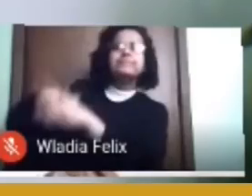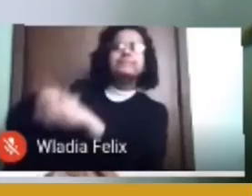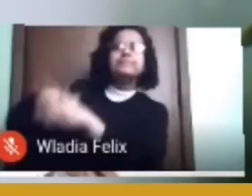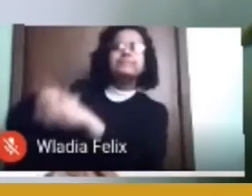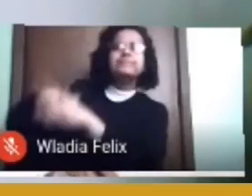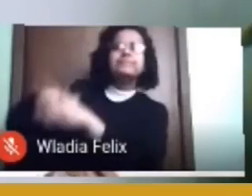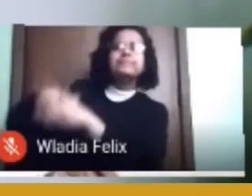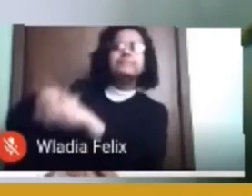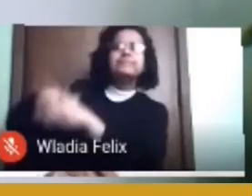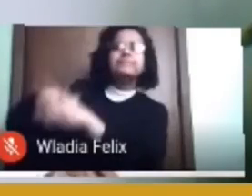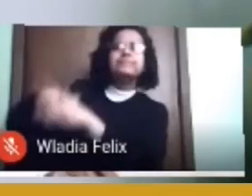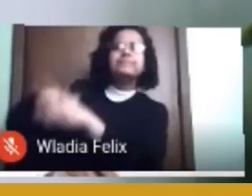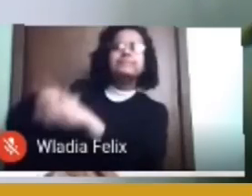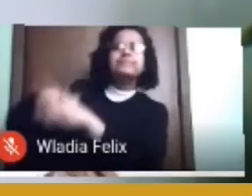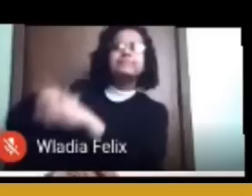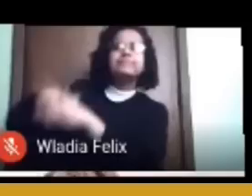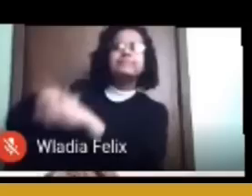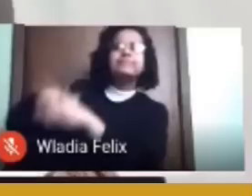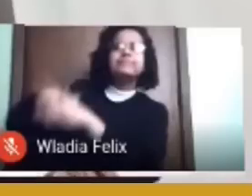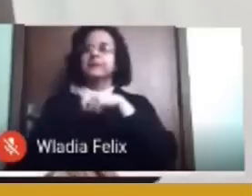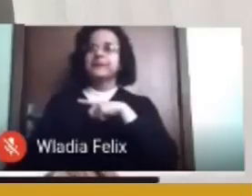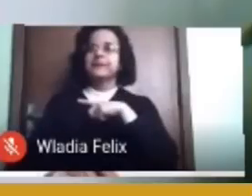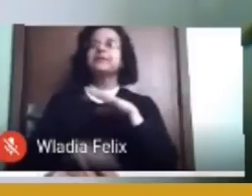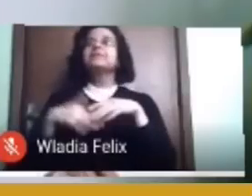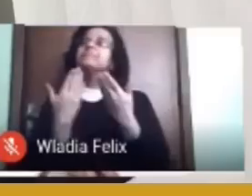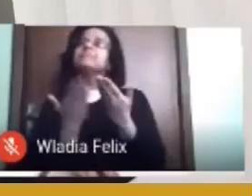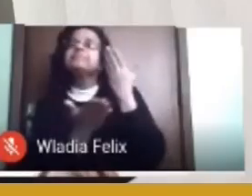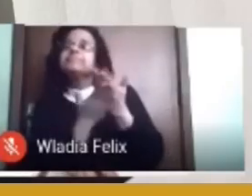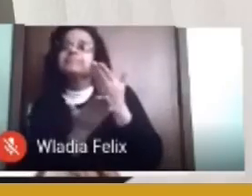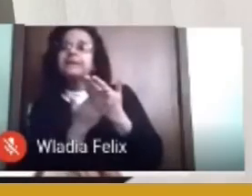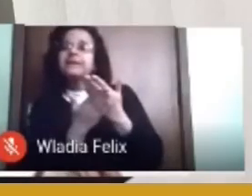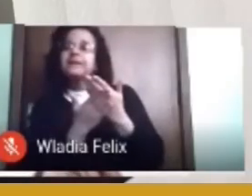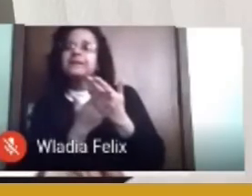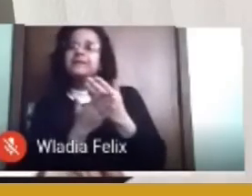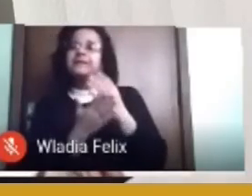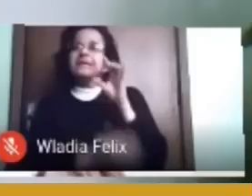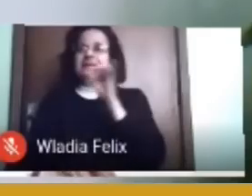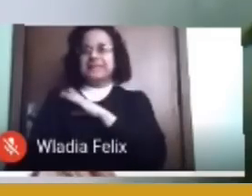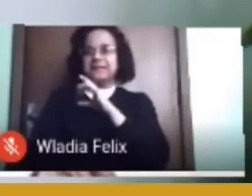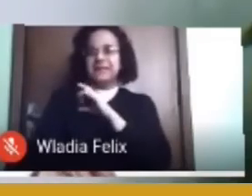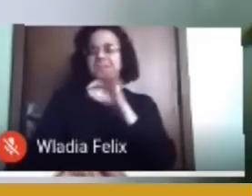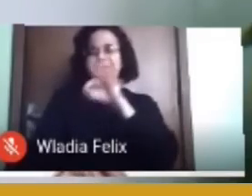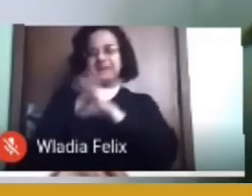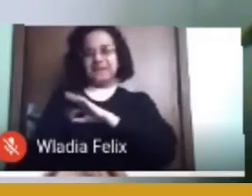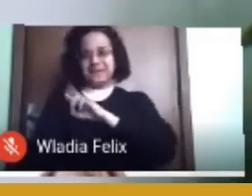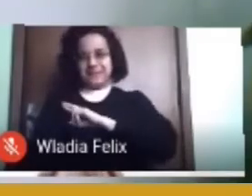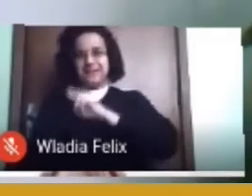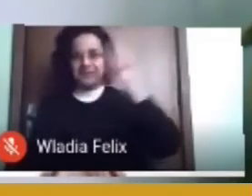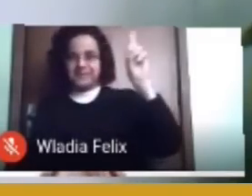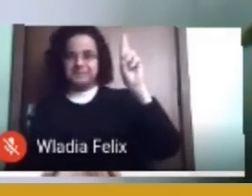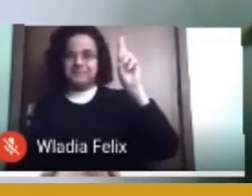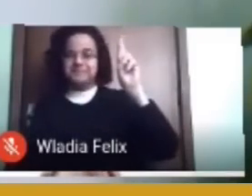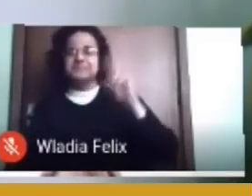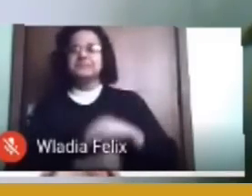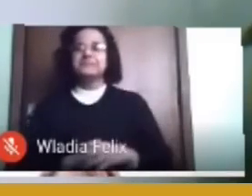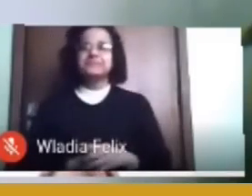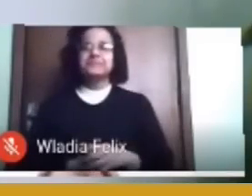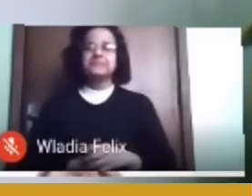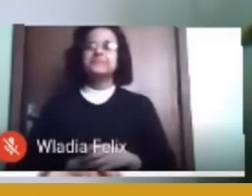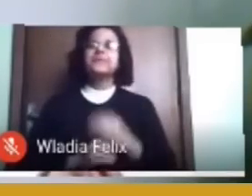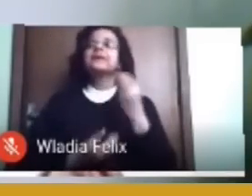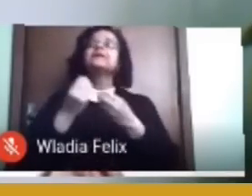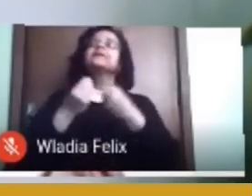Adri, vai falar de ensino religioso. Fala de ensino religioso, mas que tipo de ensino religioso que é para ser trabalhado?